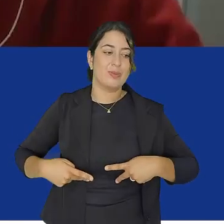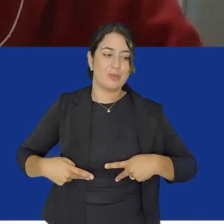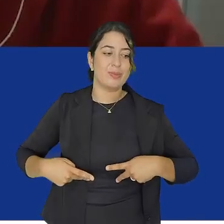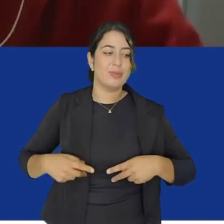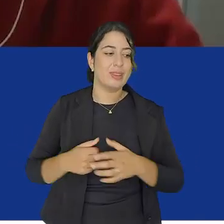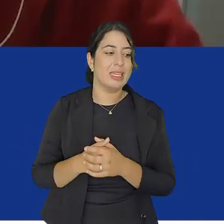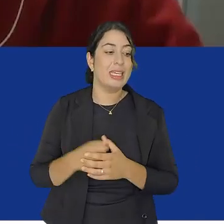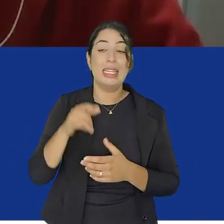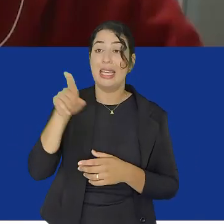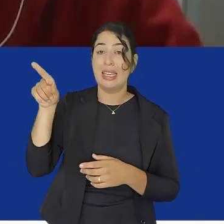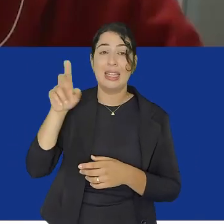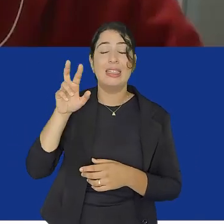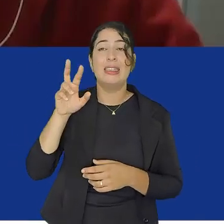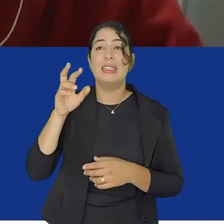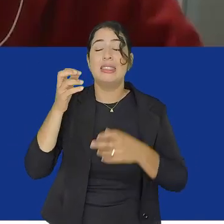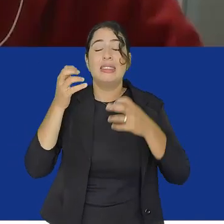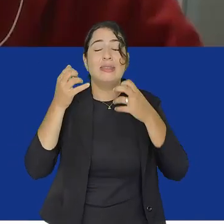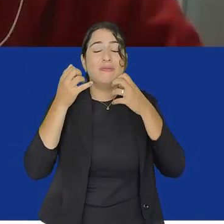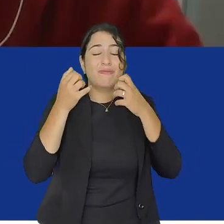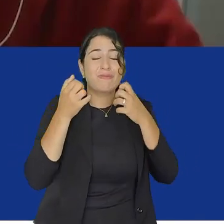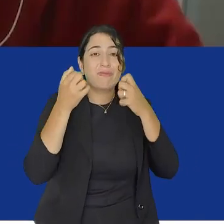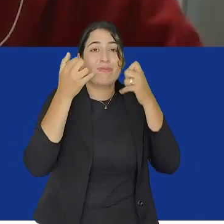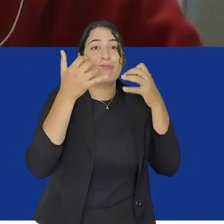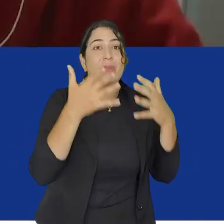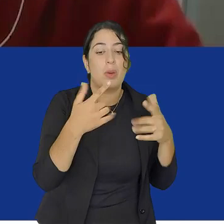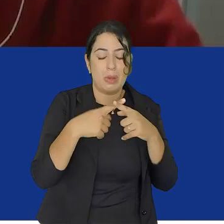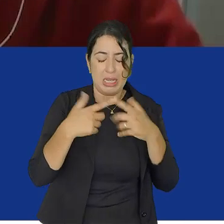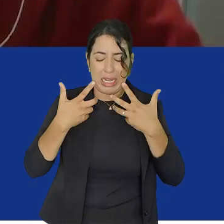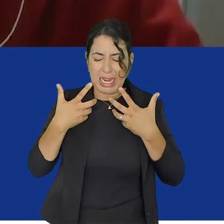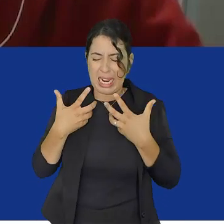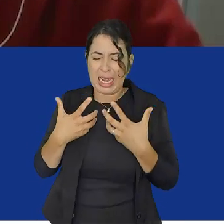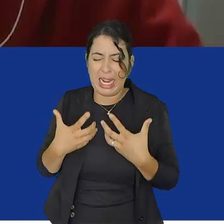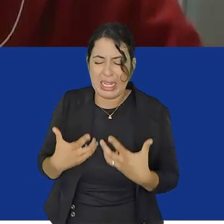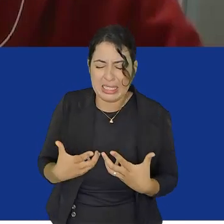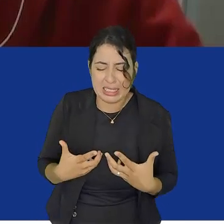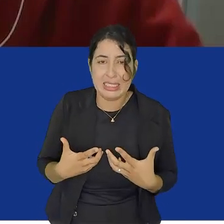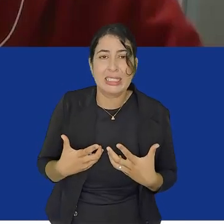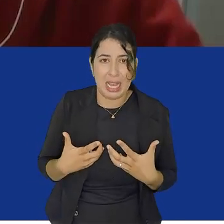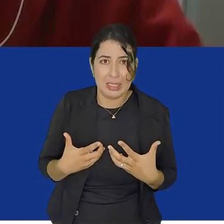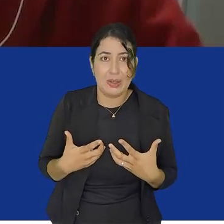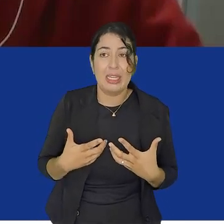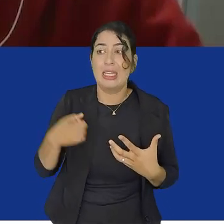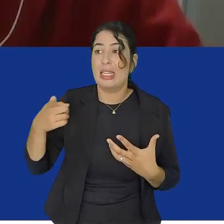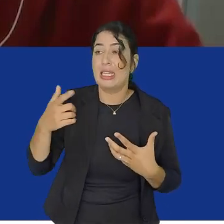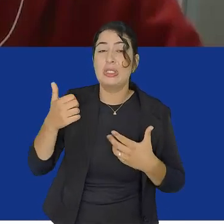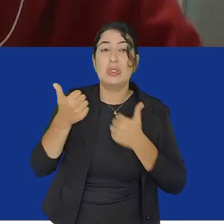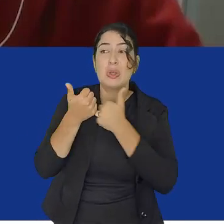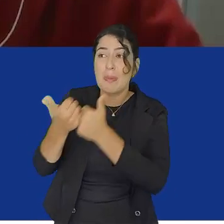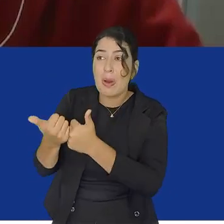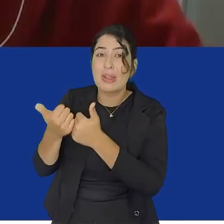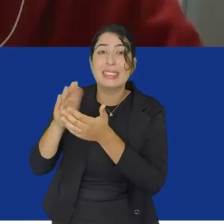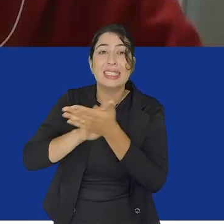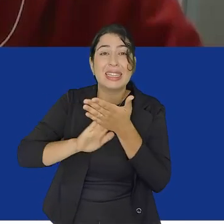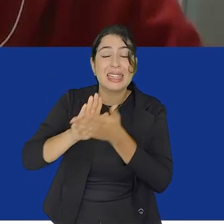está escapando, a essas pressões, a essa sobrecarga, e ela não encontra um lugar de suporte, de